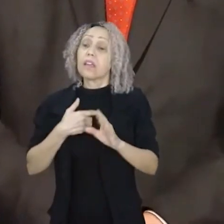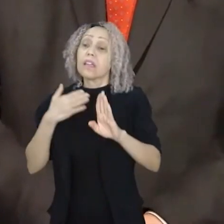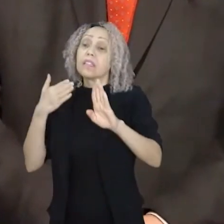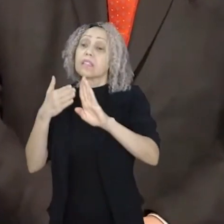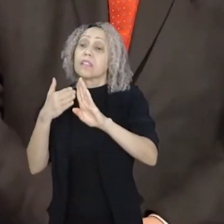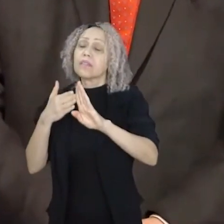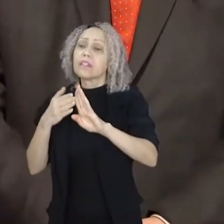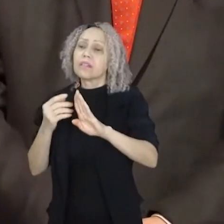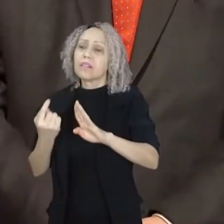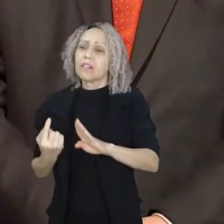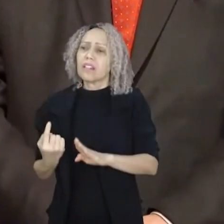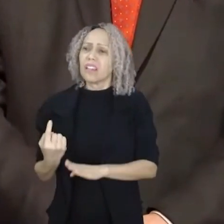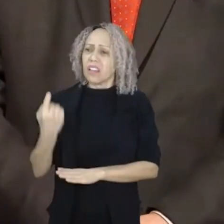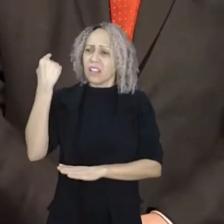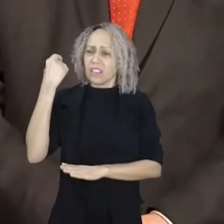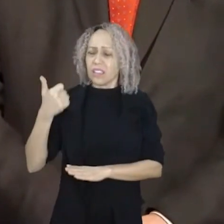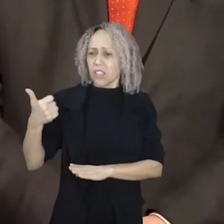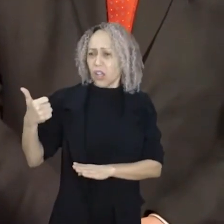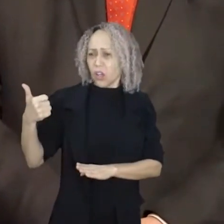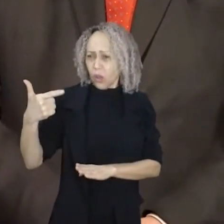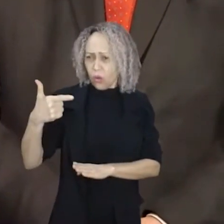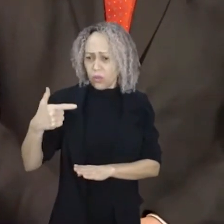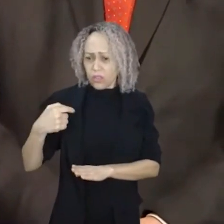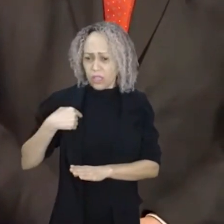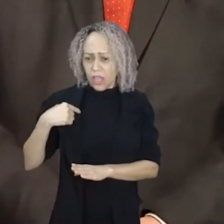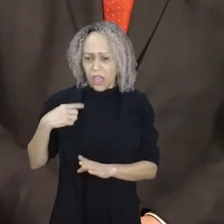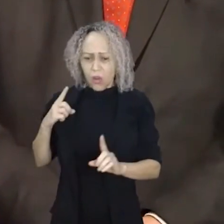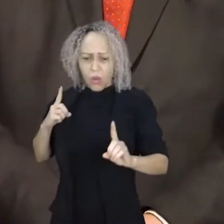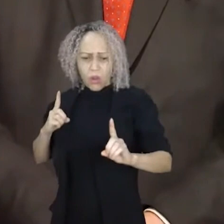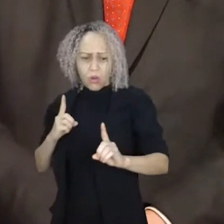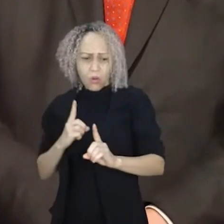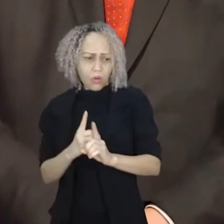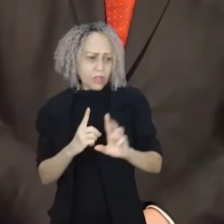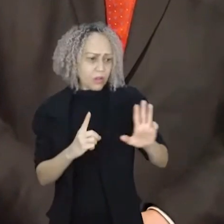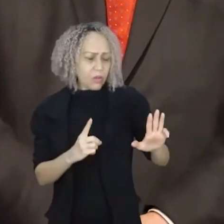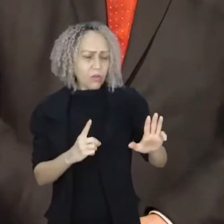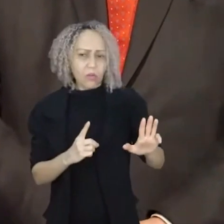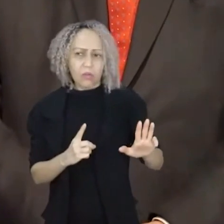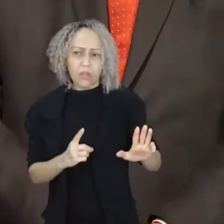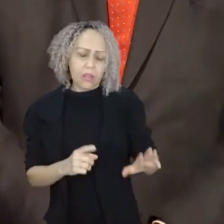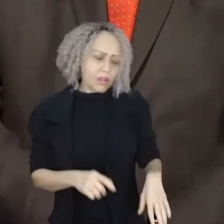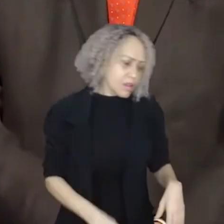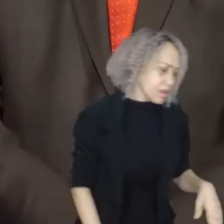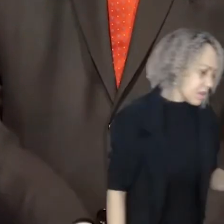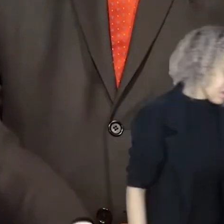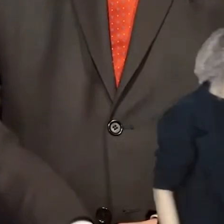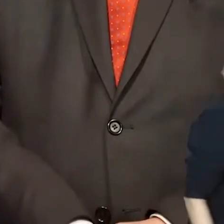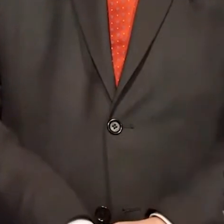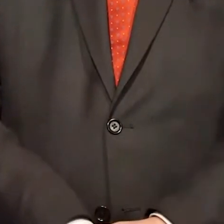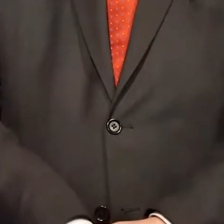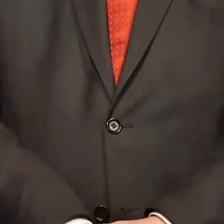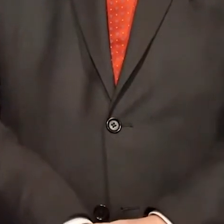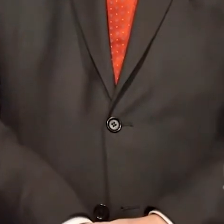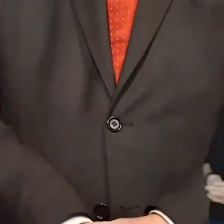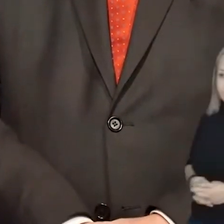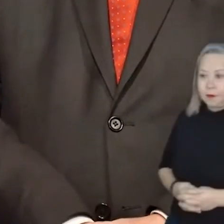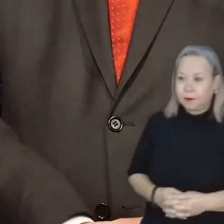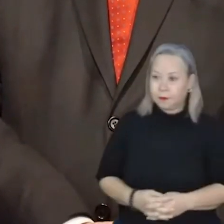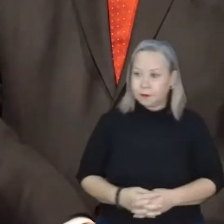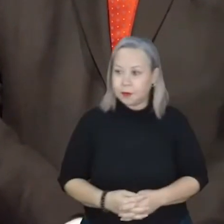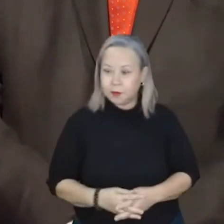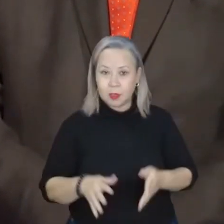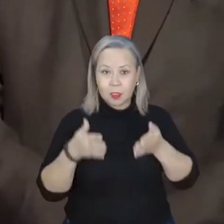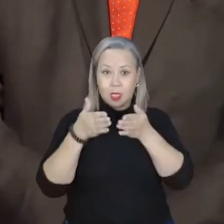Naquele dia 12, quando me encontrei com o presidente Lula e fizemos ali, não é, a nossa recomposição política e